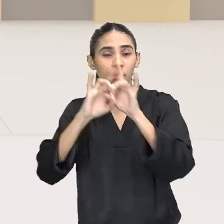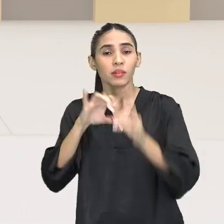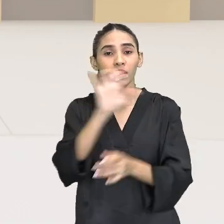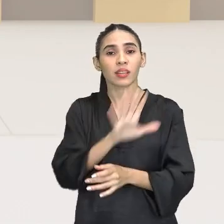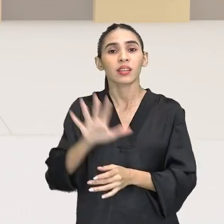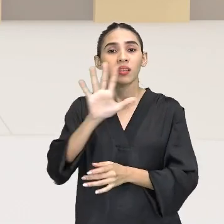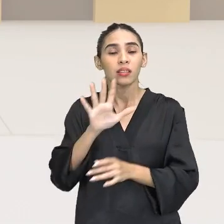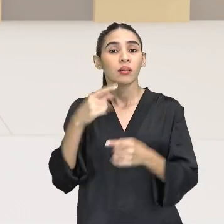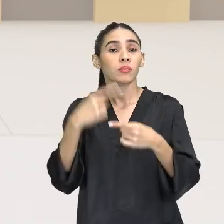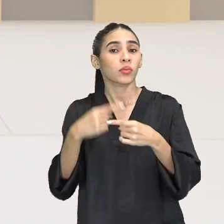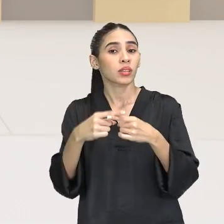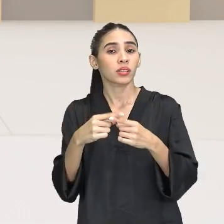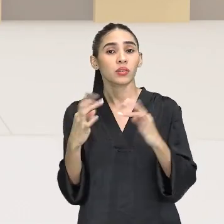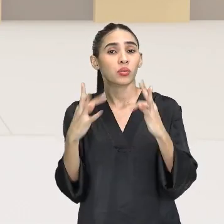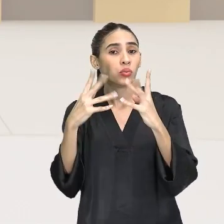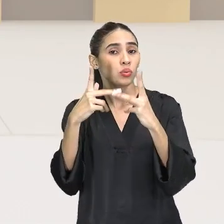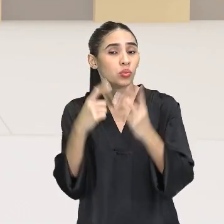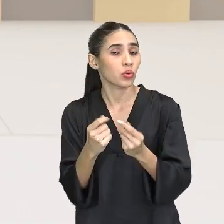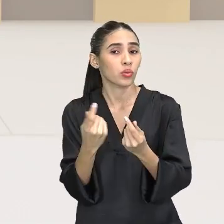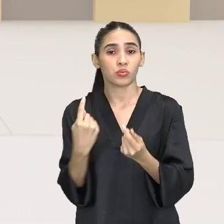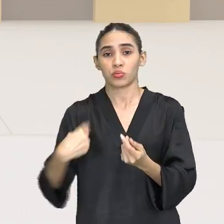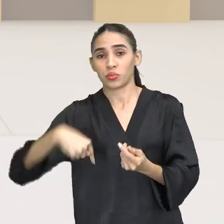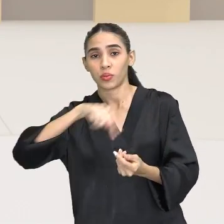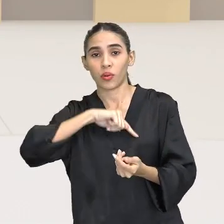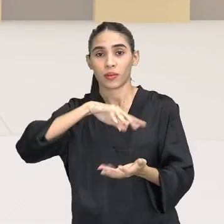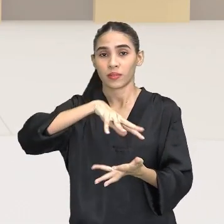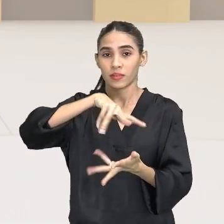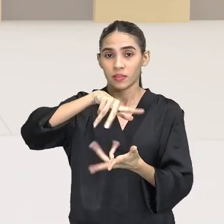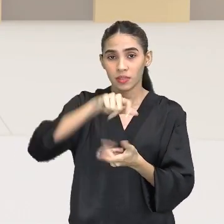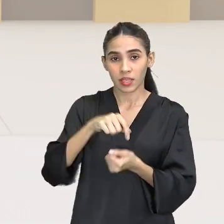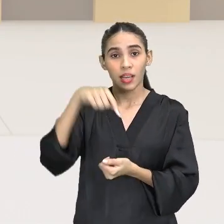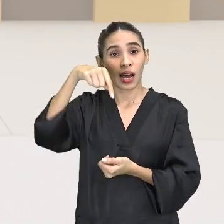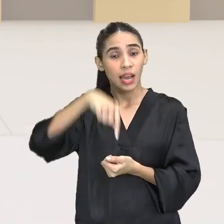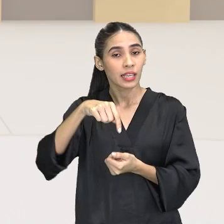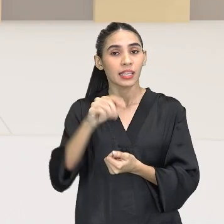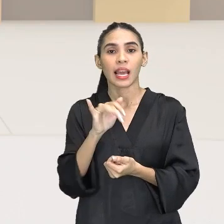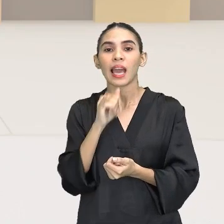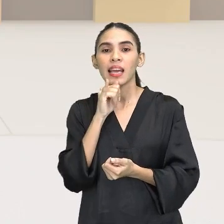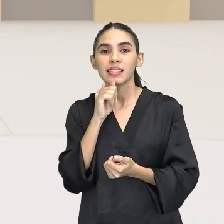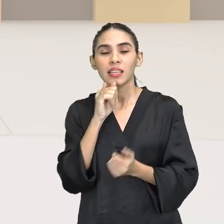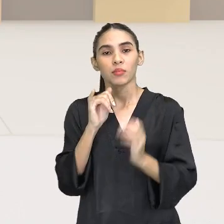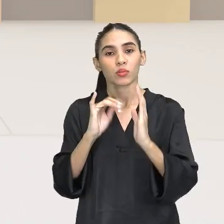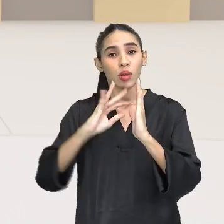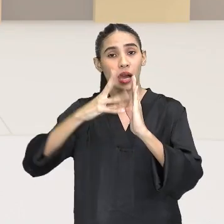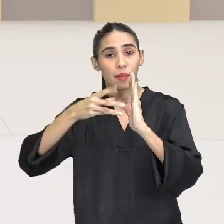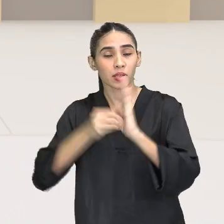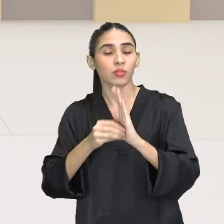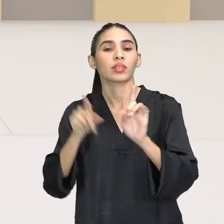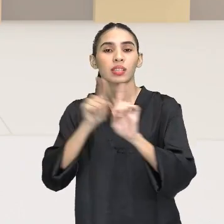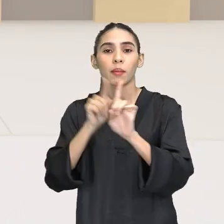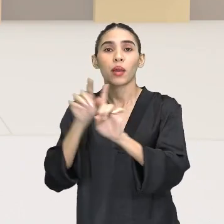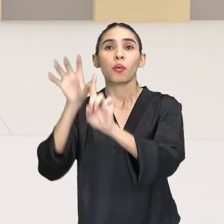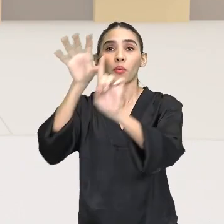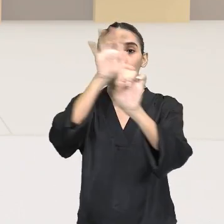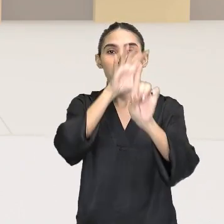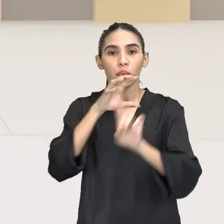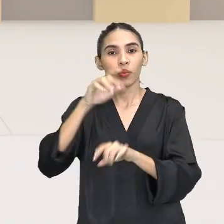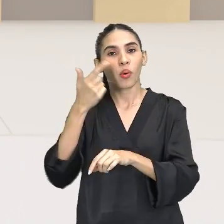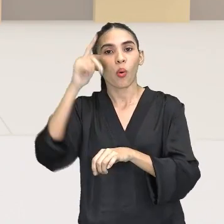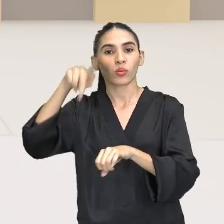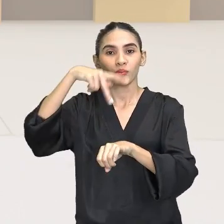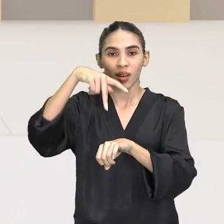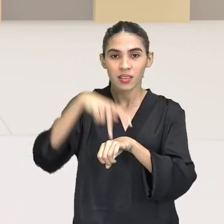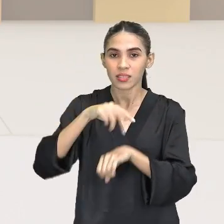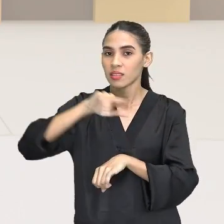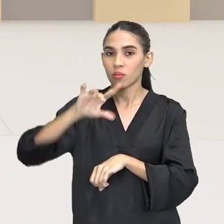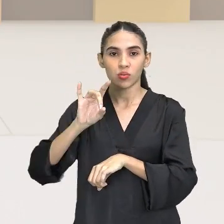Por quê? Porque todos vivemos no mesmo planeta. Uma alteração aqui na Amazônia, ela também reflete em outros países, não